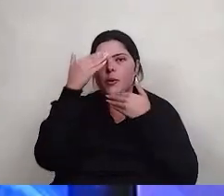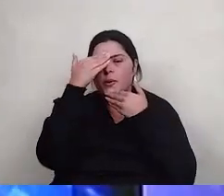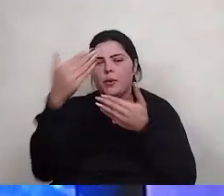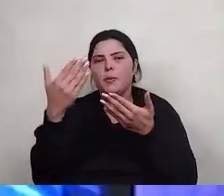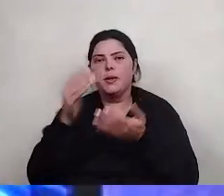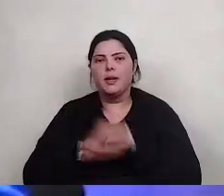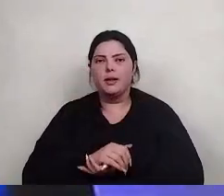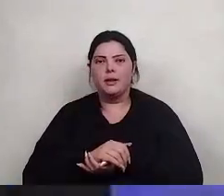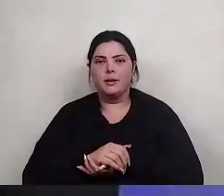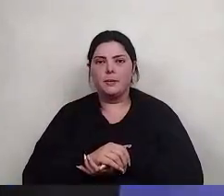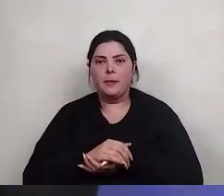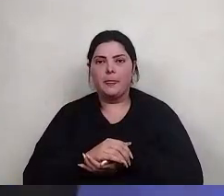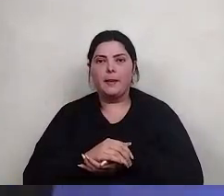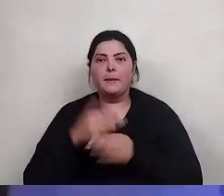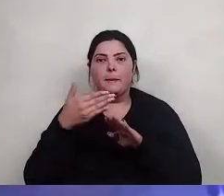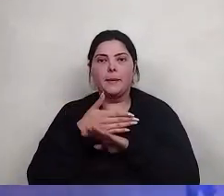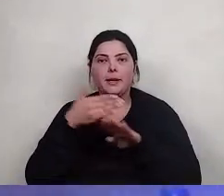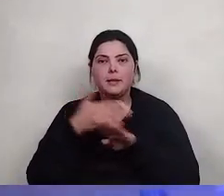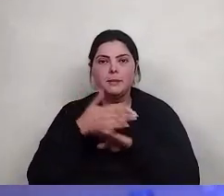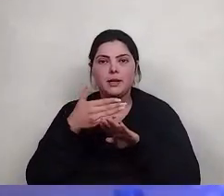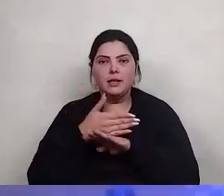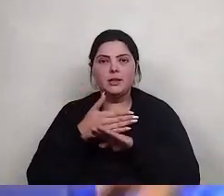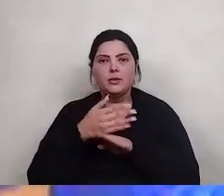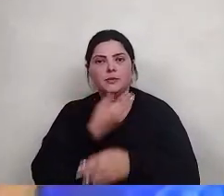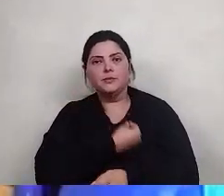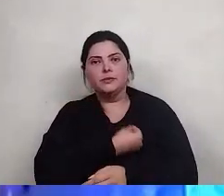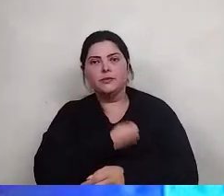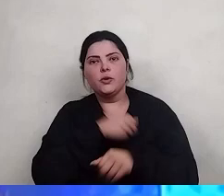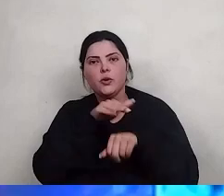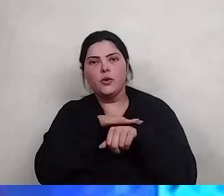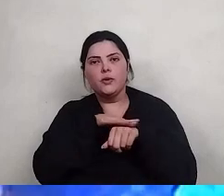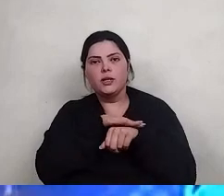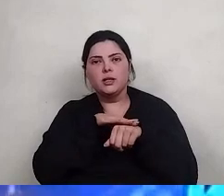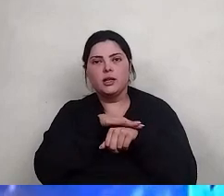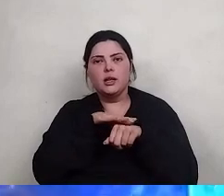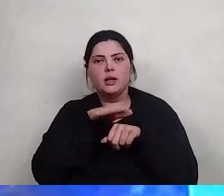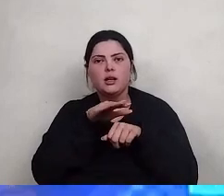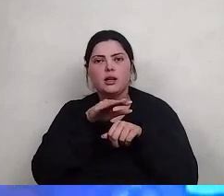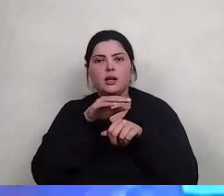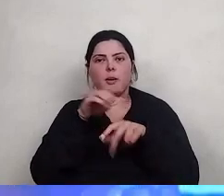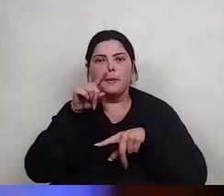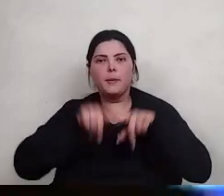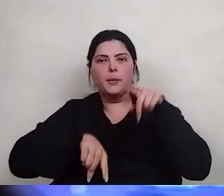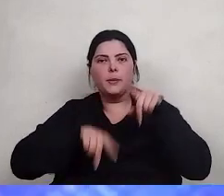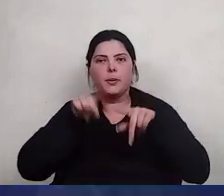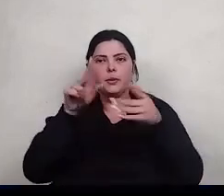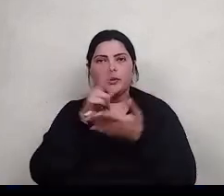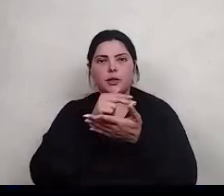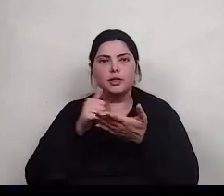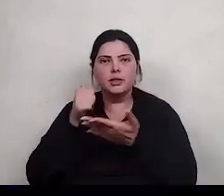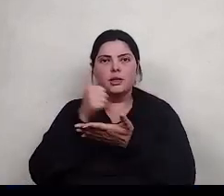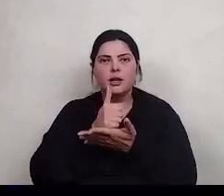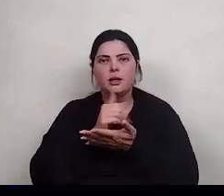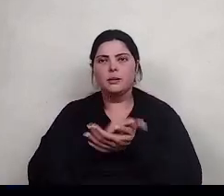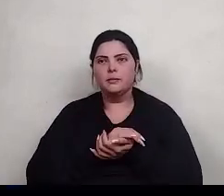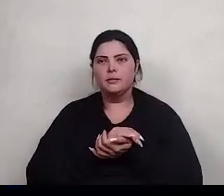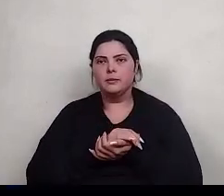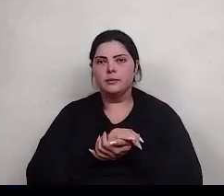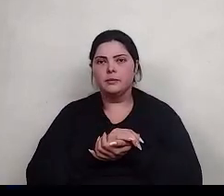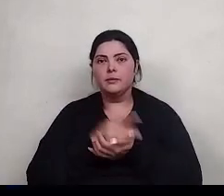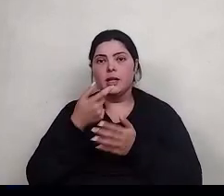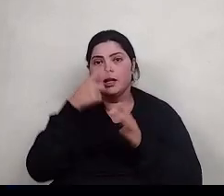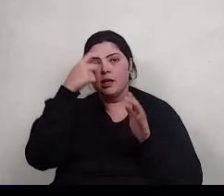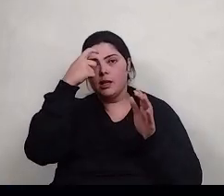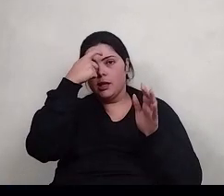pela participação e estar aqui com a gente para conversar sobre Product Design e inteligência artificial, como